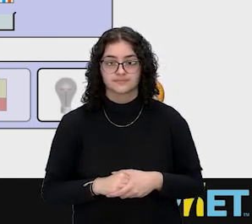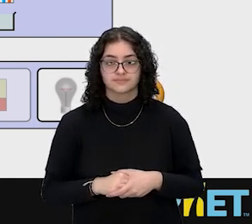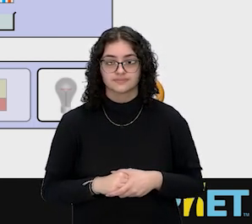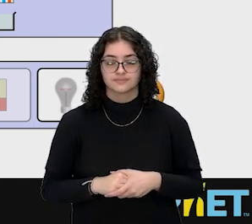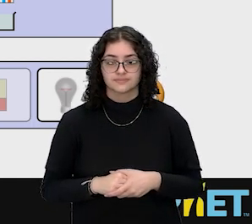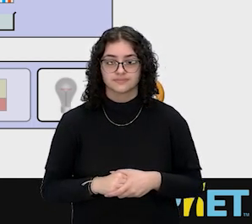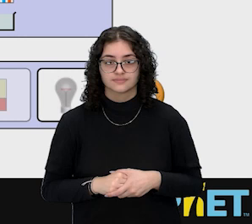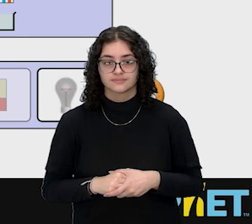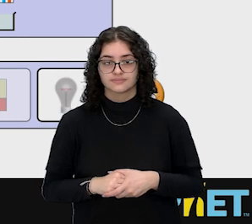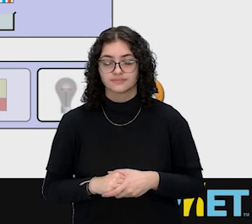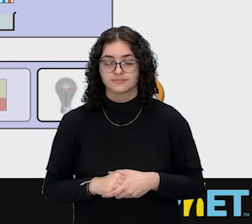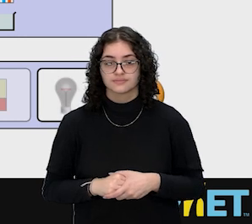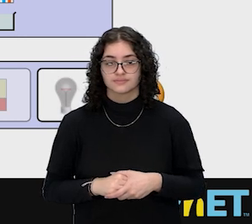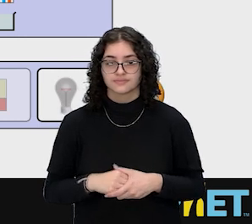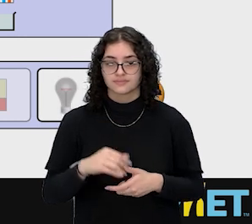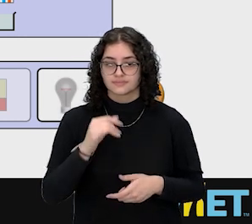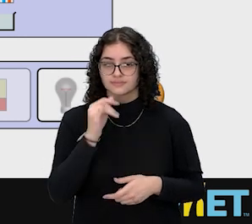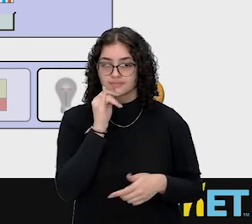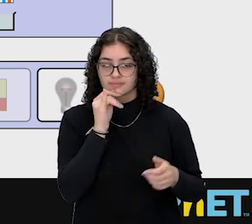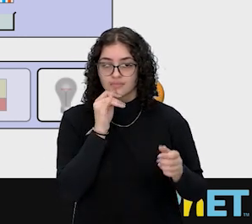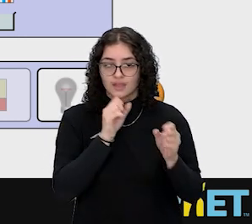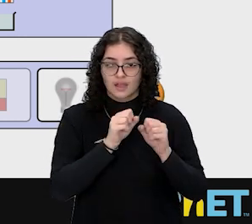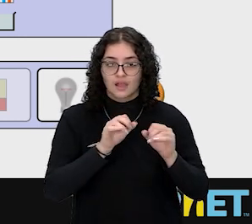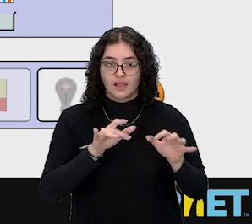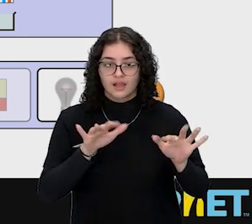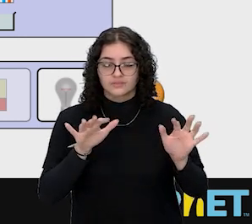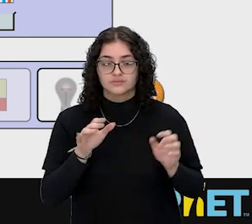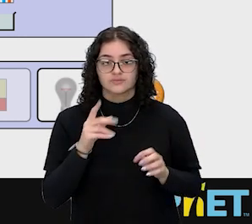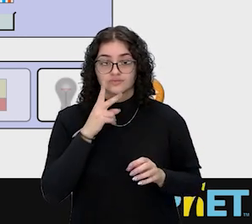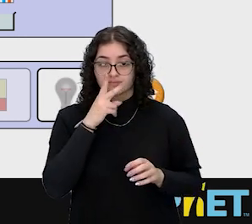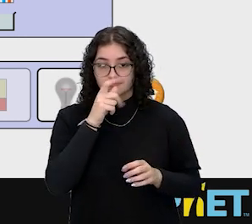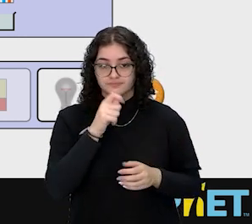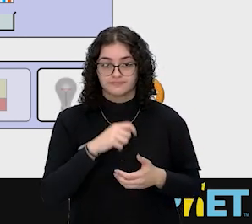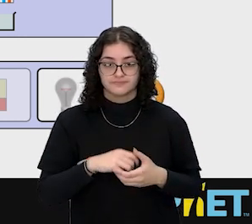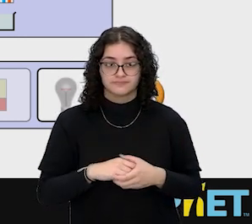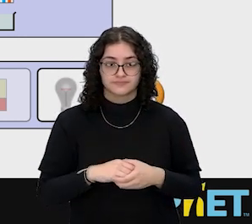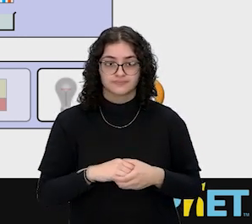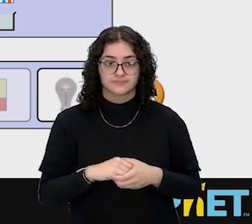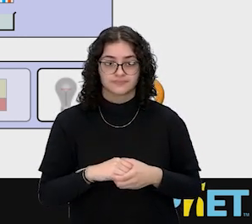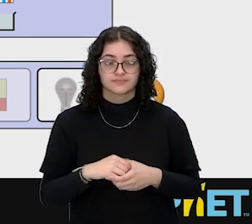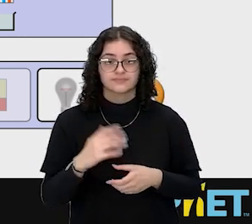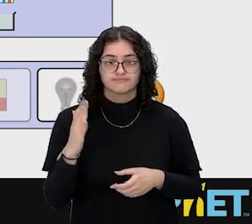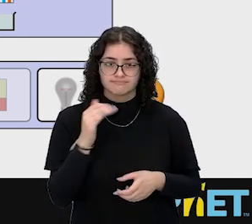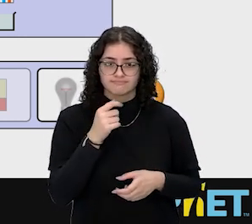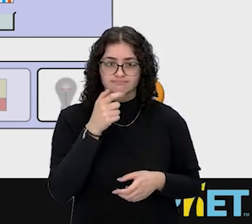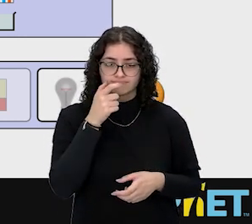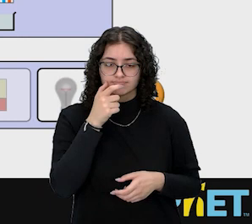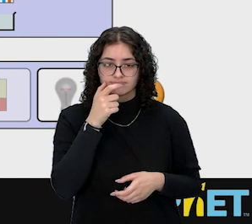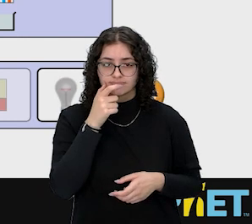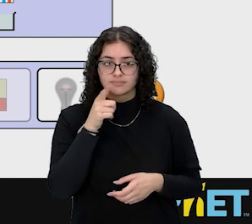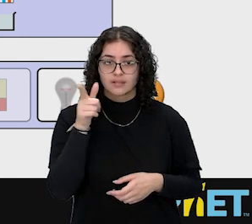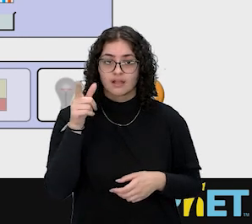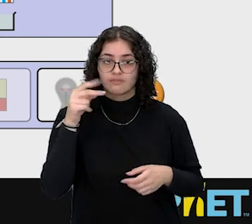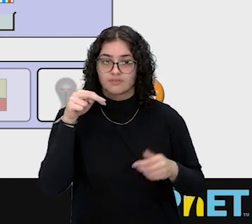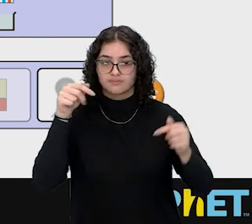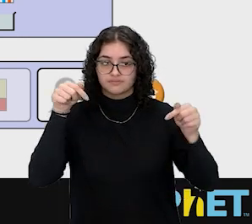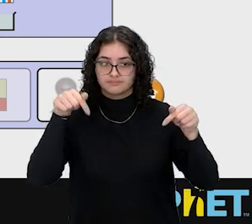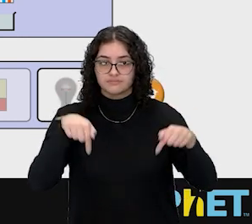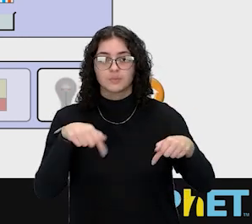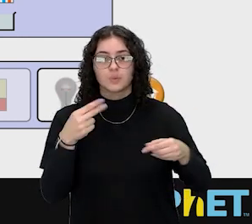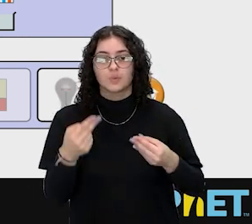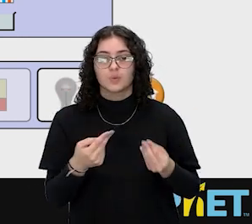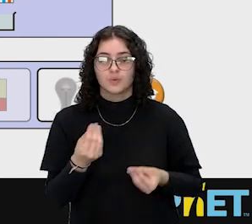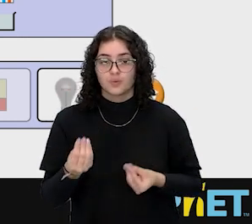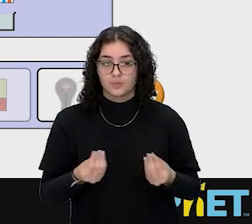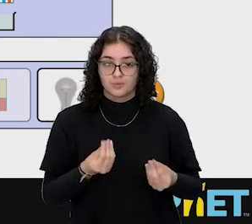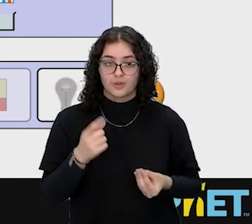num ácido forte. A condutividade, vamos olhar lá para a lâmpada na hora que eu abaixar aqui. Olha só a